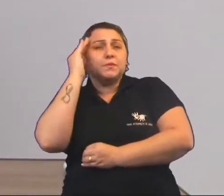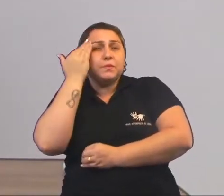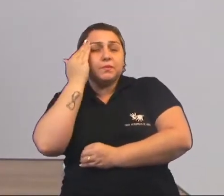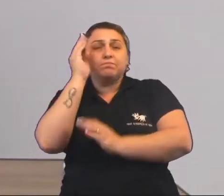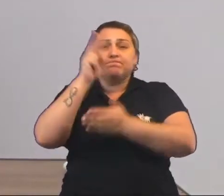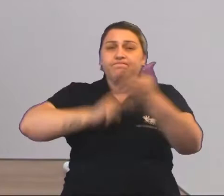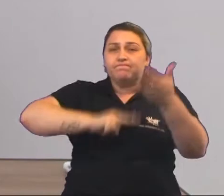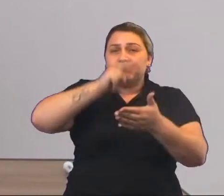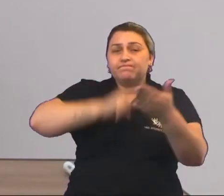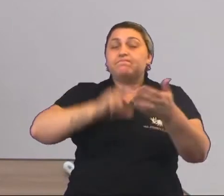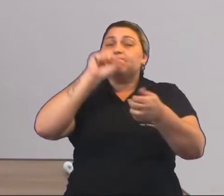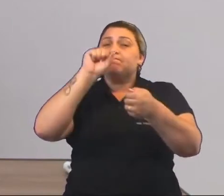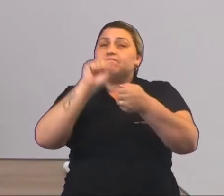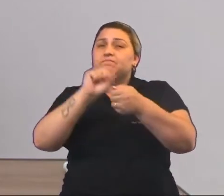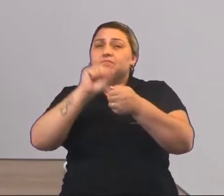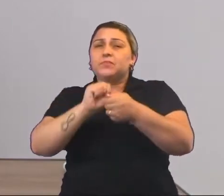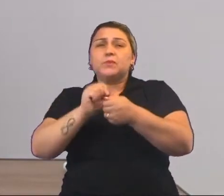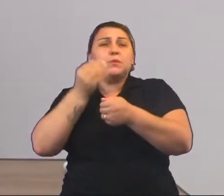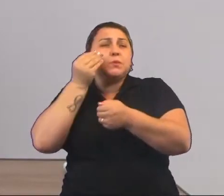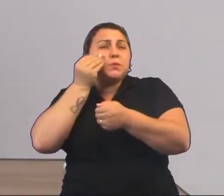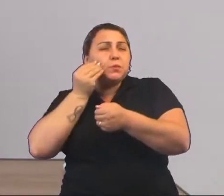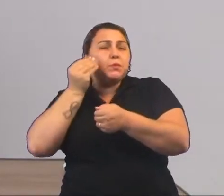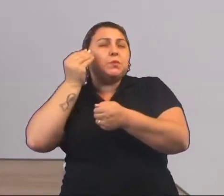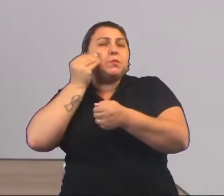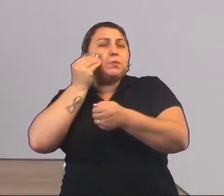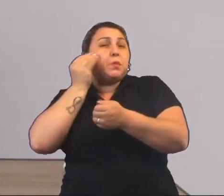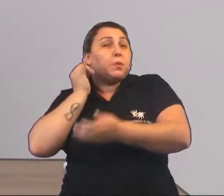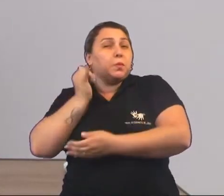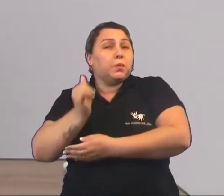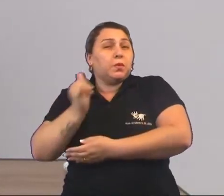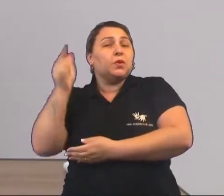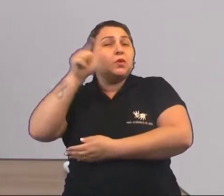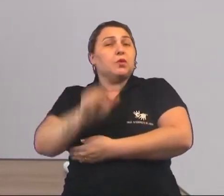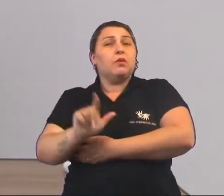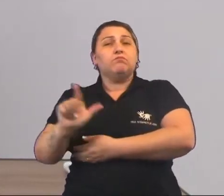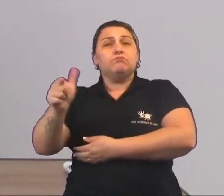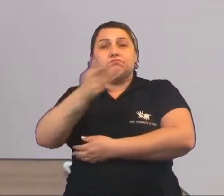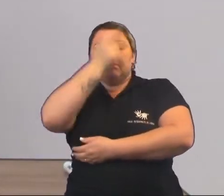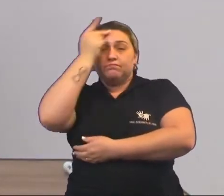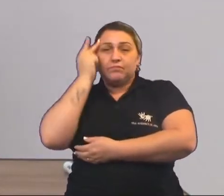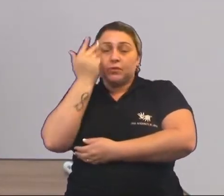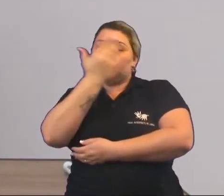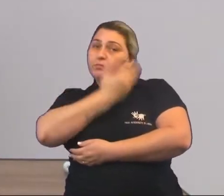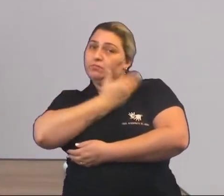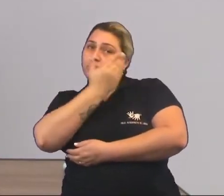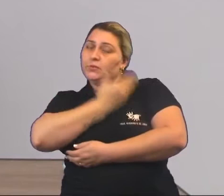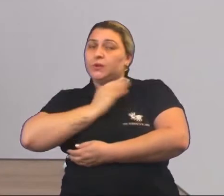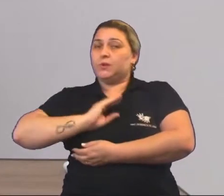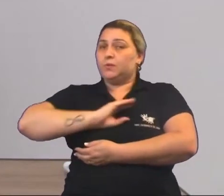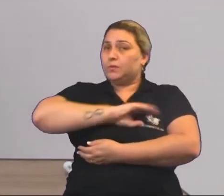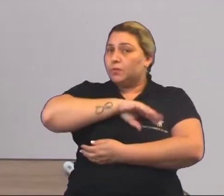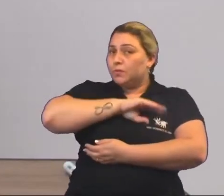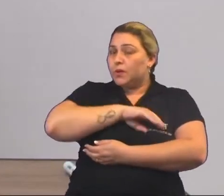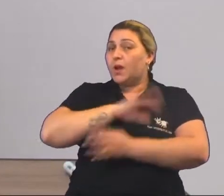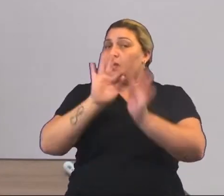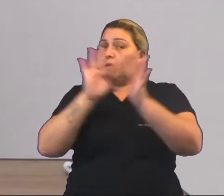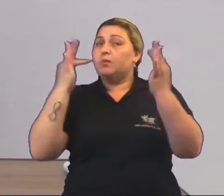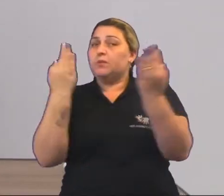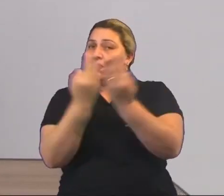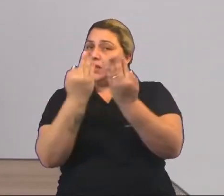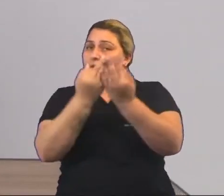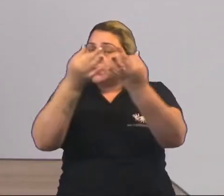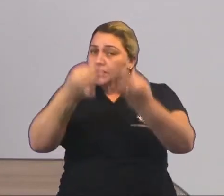compreendeu a sua leitura, faça um teste, tente recontá-la a alguém, contar a um amigo, a um colega, a um